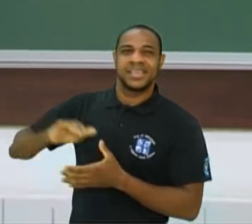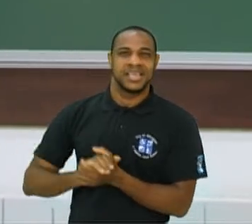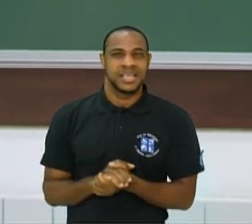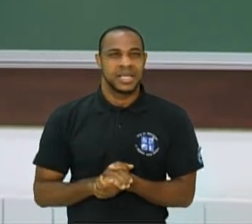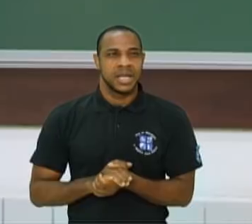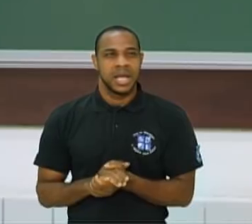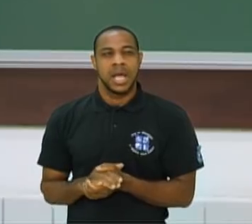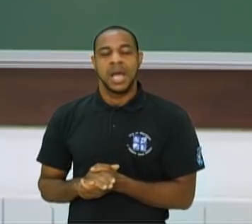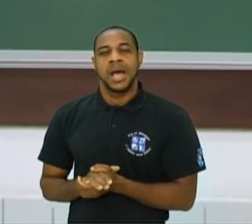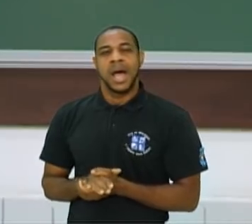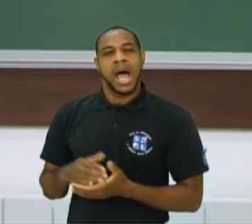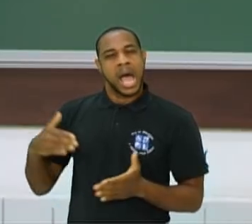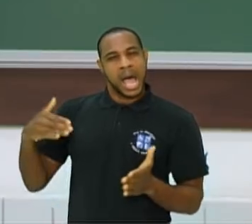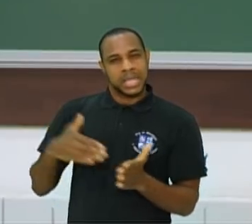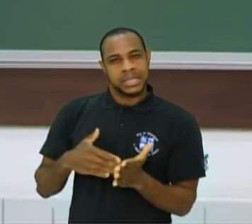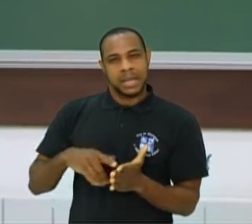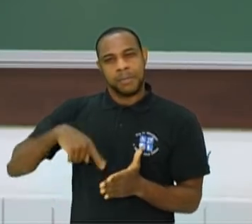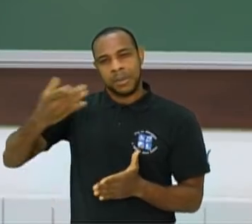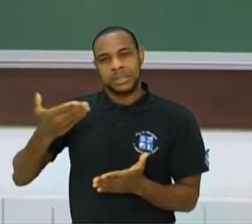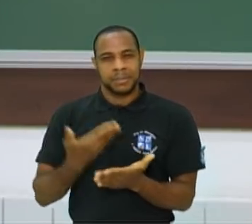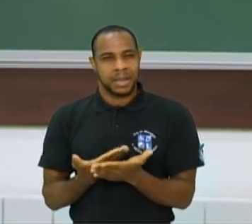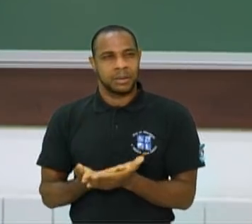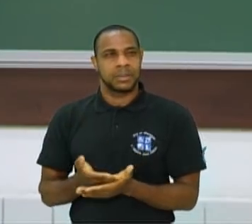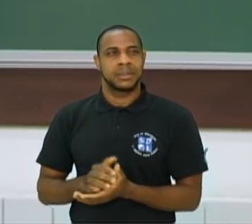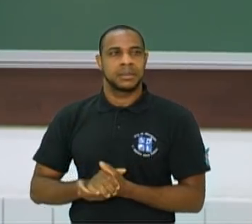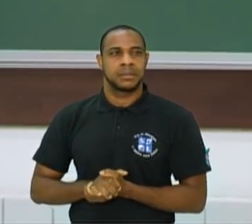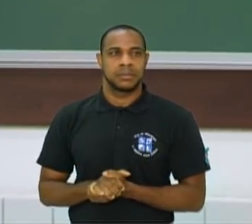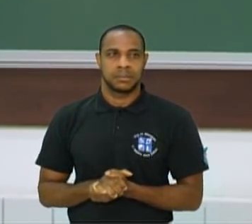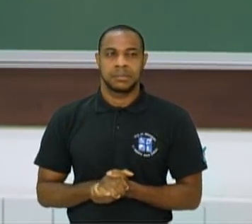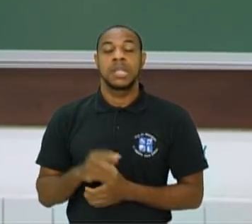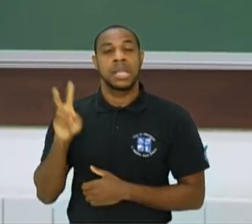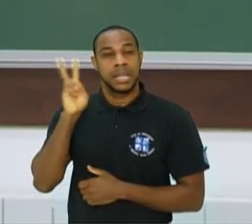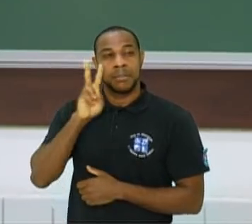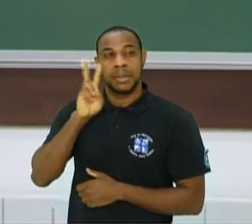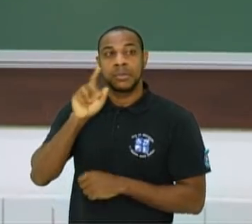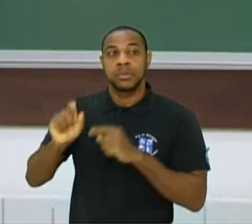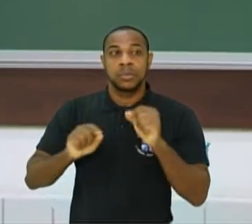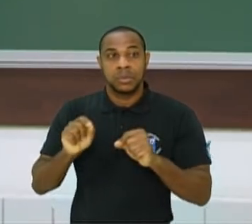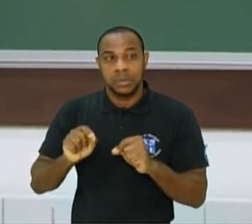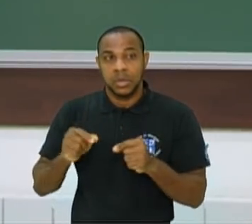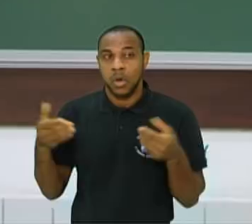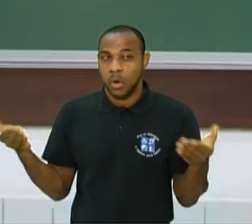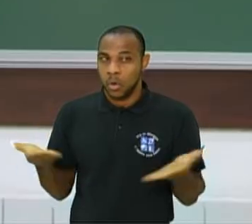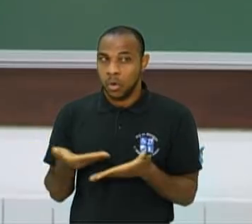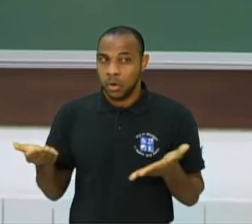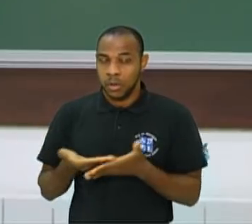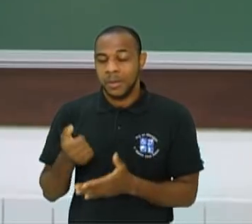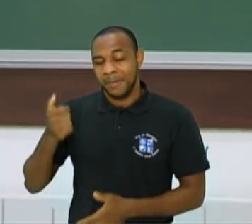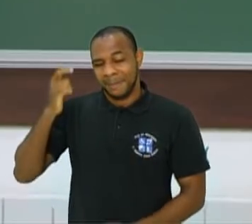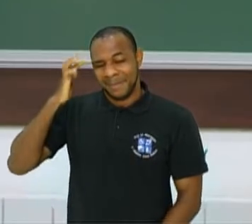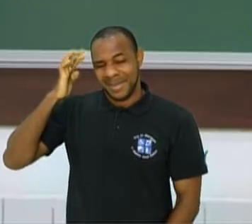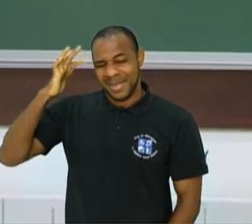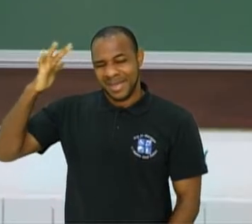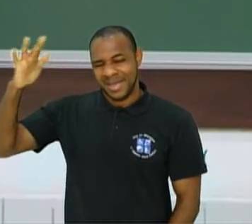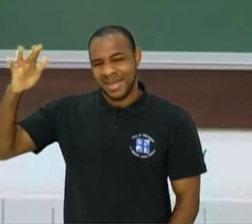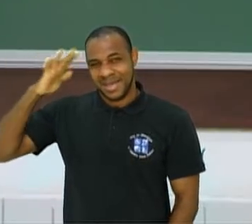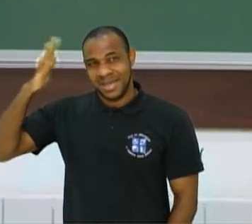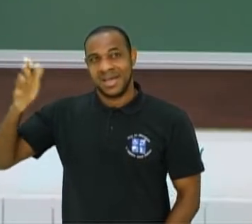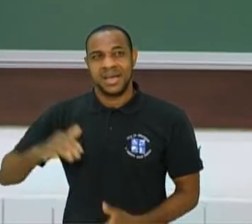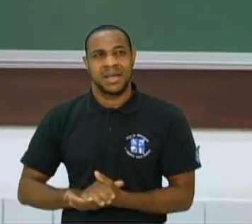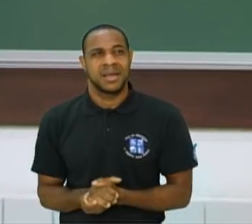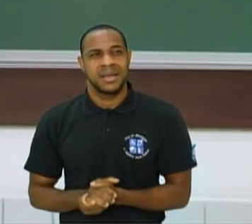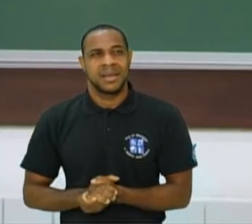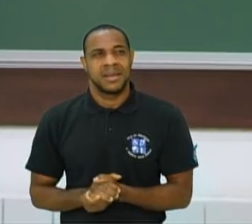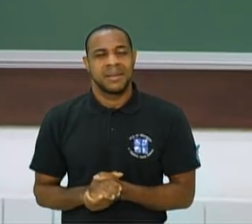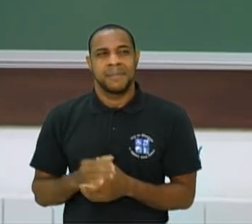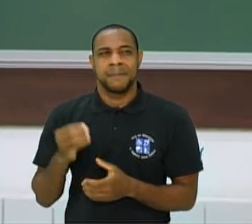a gente vai ficando por aqui, tá bom? Lembrando, hoje já que eu falei de memória, eu quero mandar beijo